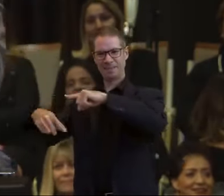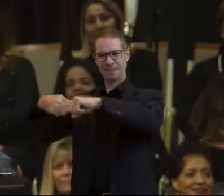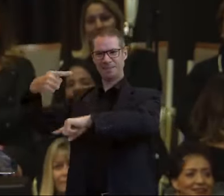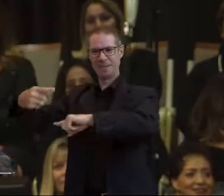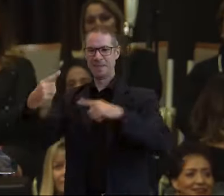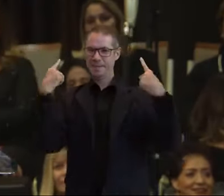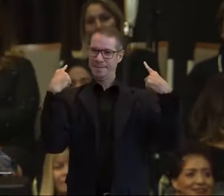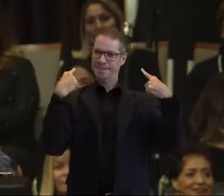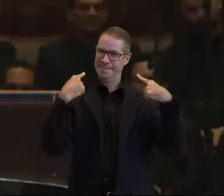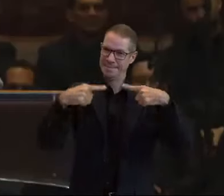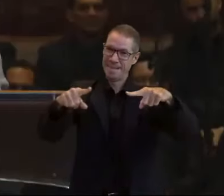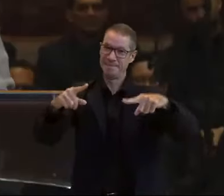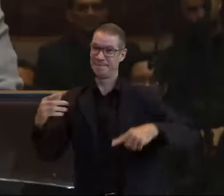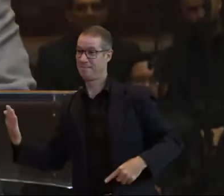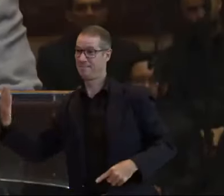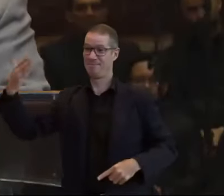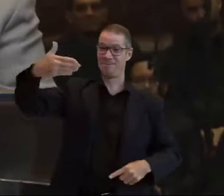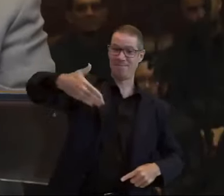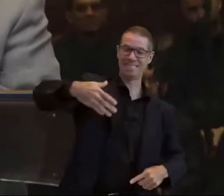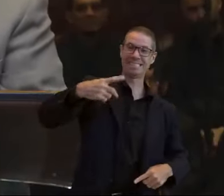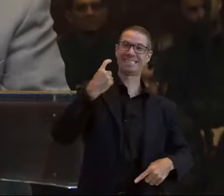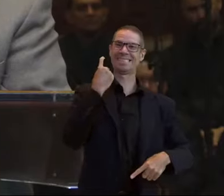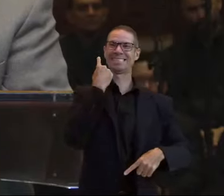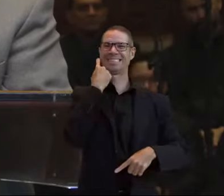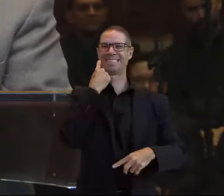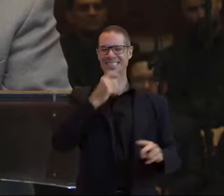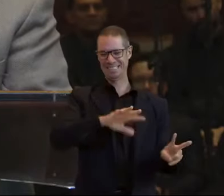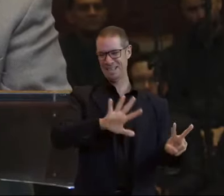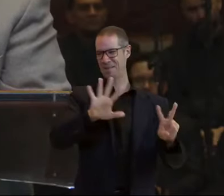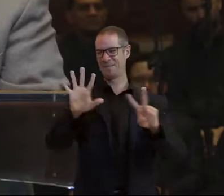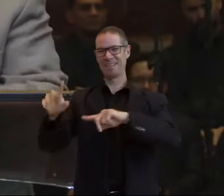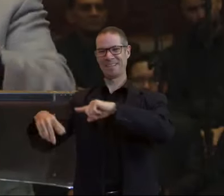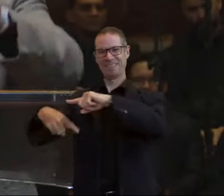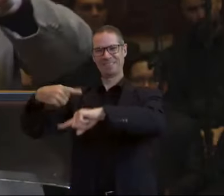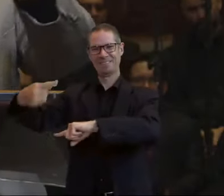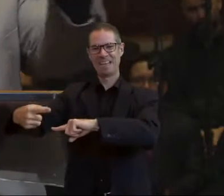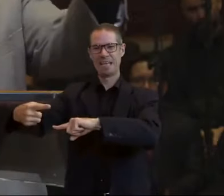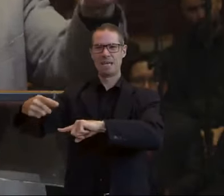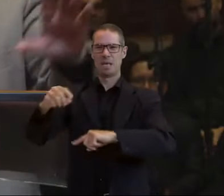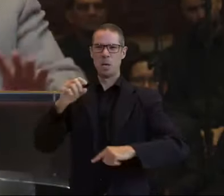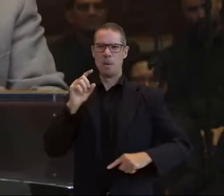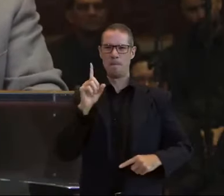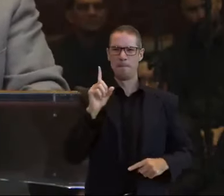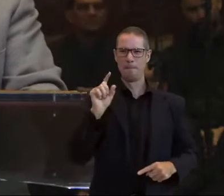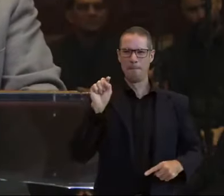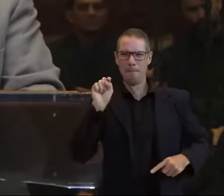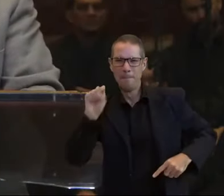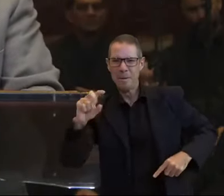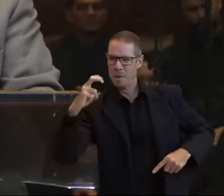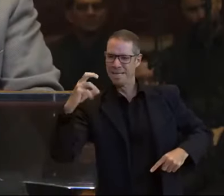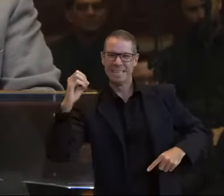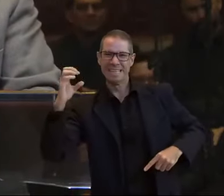Eu desafio você a vir aqui sexta-feira, semana que vem. Isso aqui vai ter mais de 1.500 adolescentes aqui.